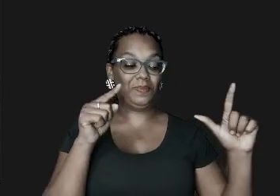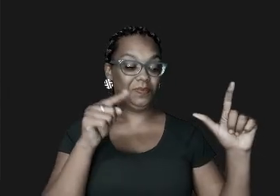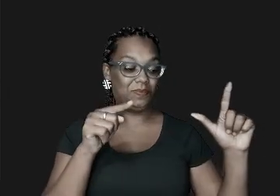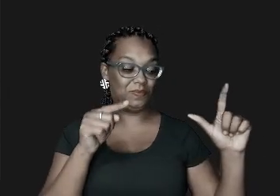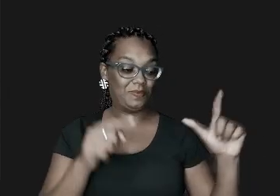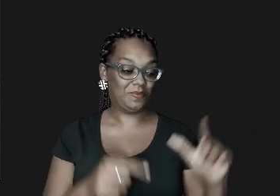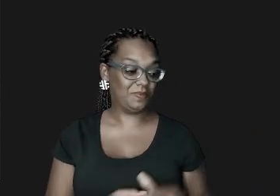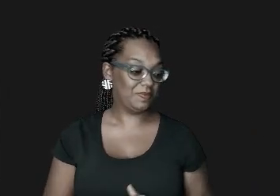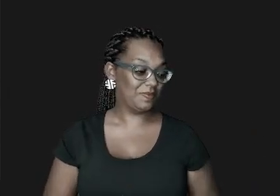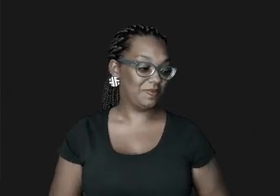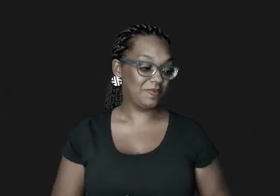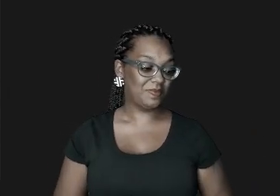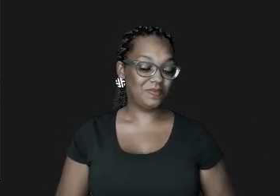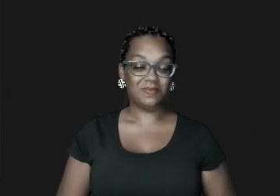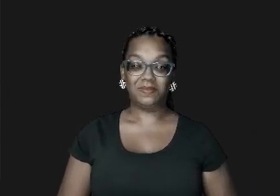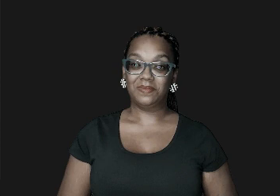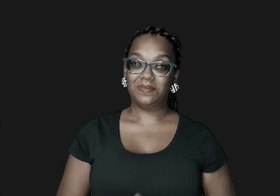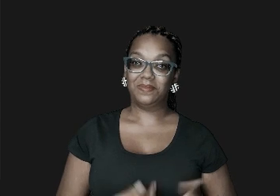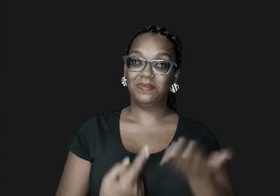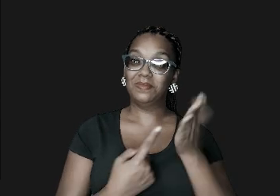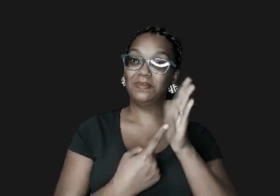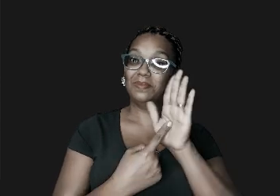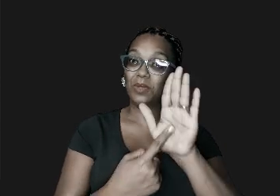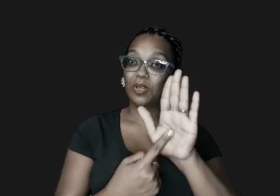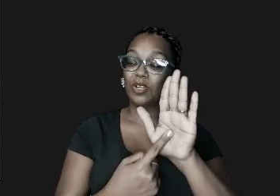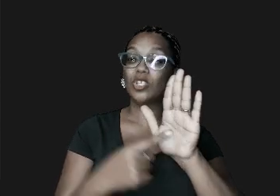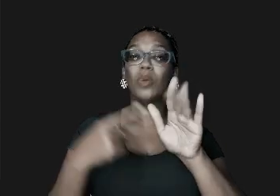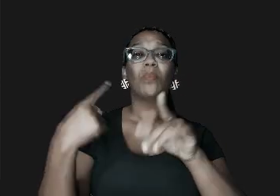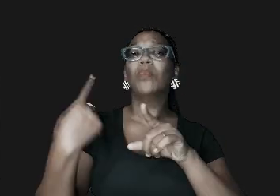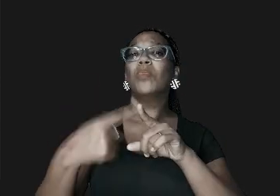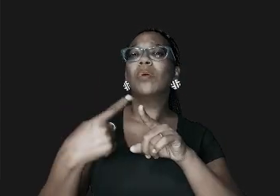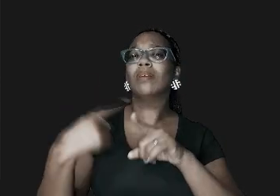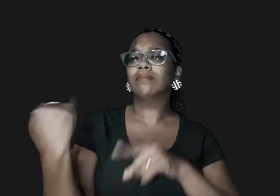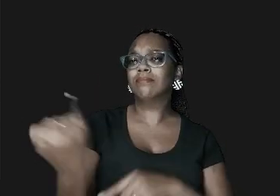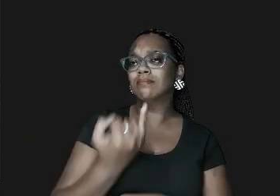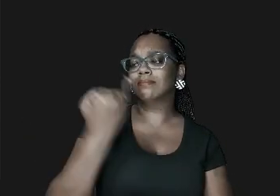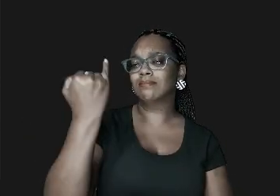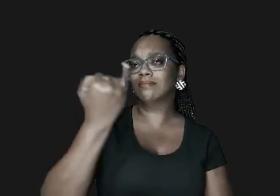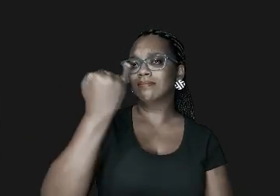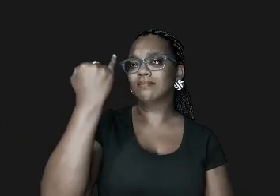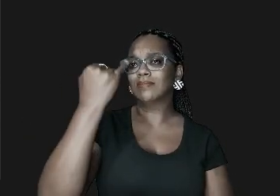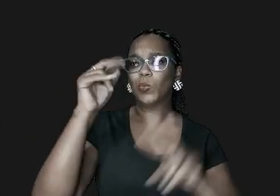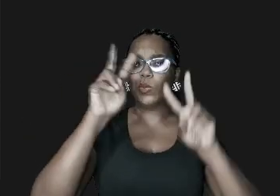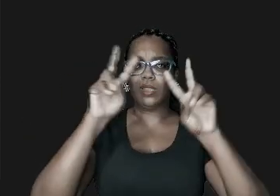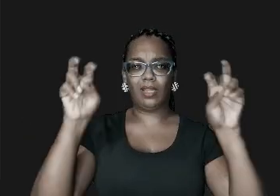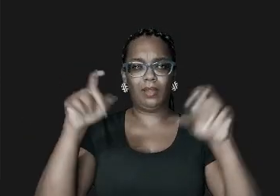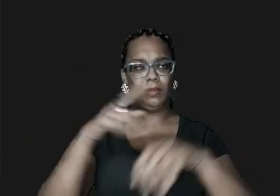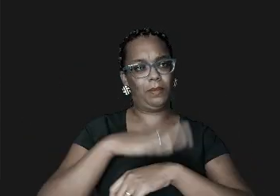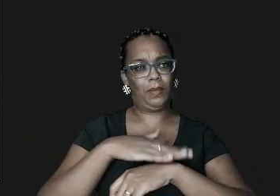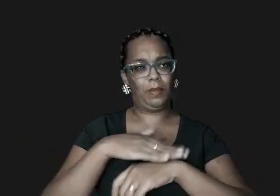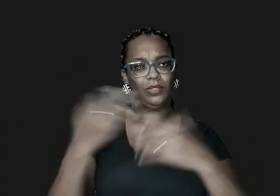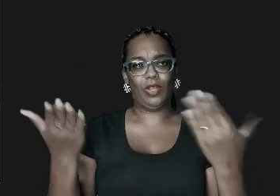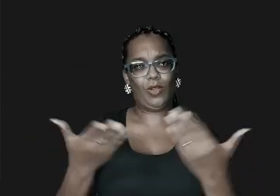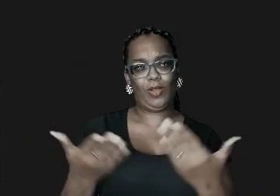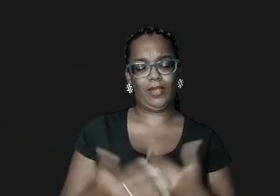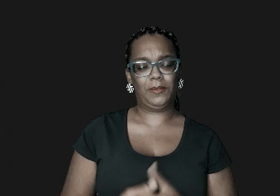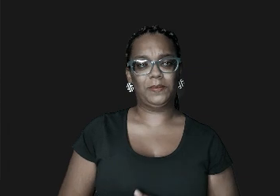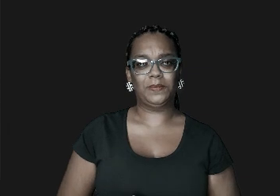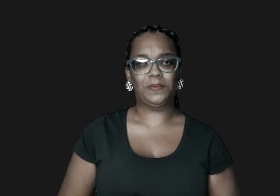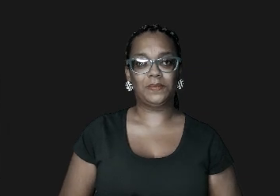esse esses slide ele ele indica o porquê da relevância